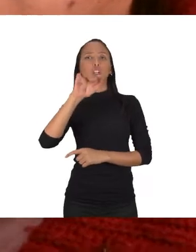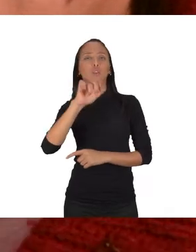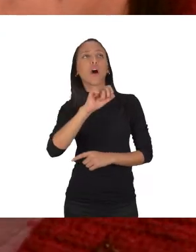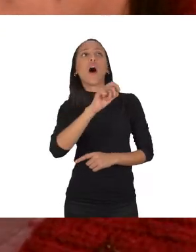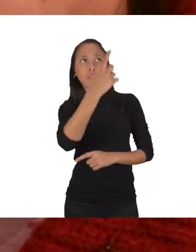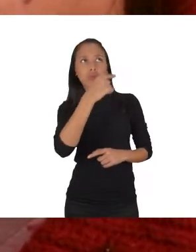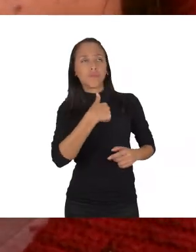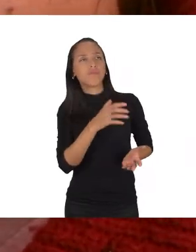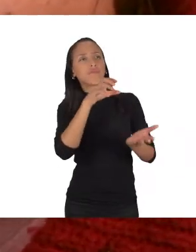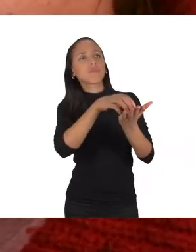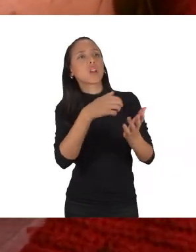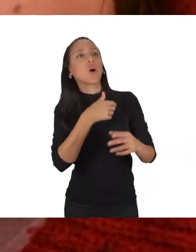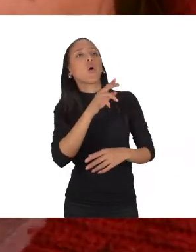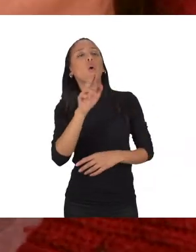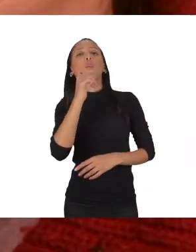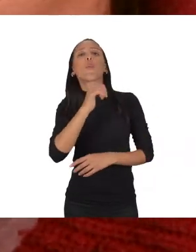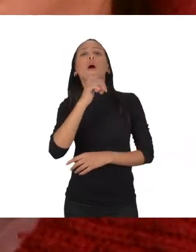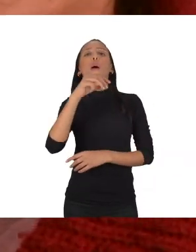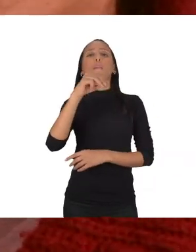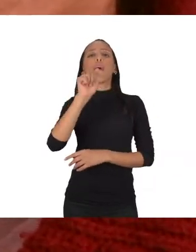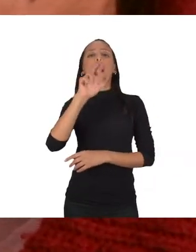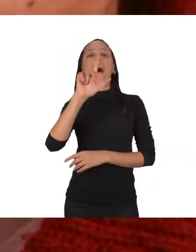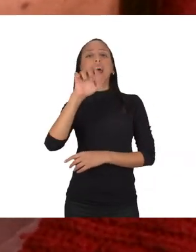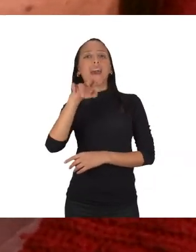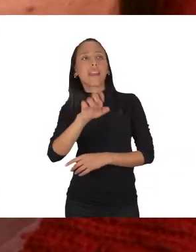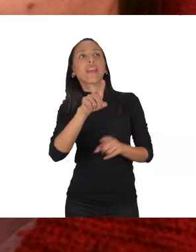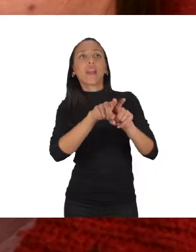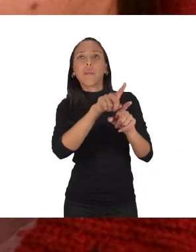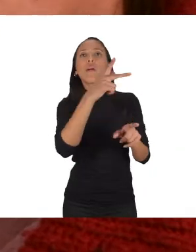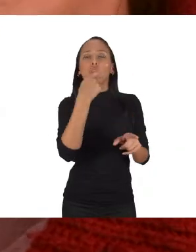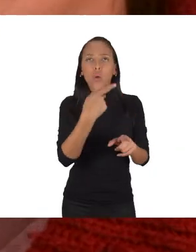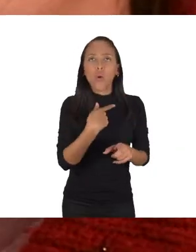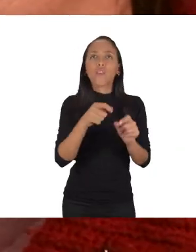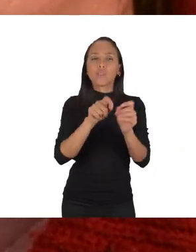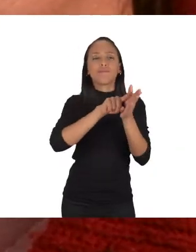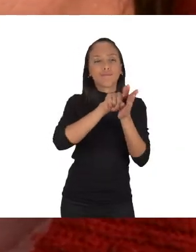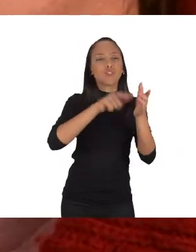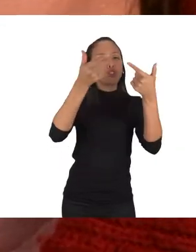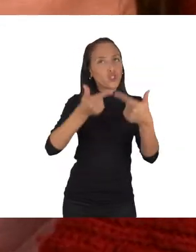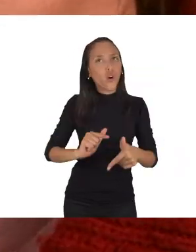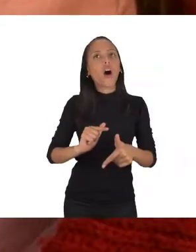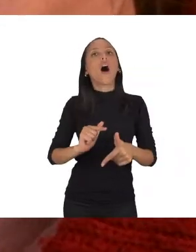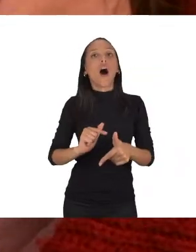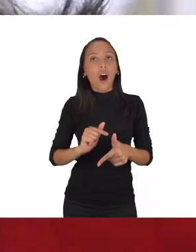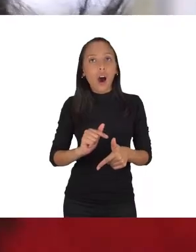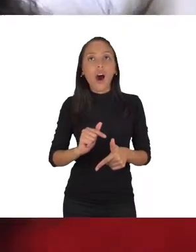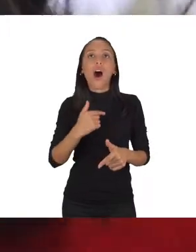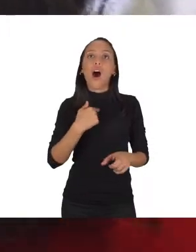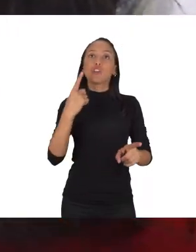envenenamento, eu encontrei a doutora Marlene, que me atendeu, mas que também me passou para mim numa outra consulta, aonde foi que eu encontrei o Marlon e a